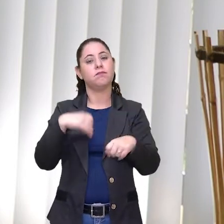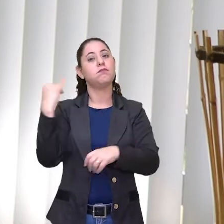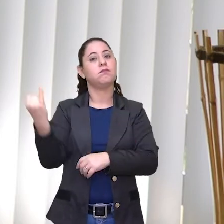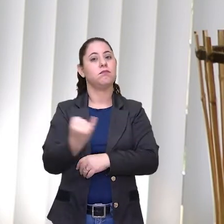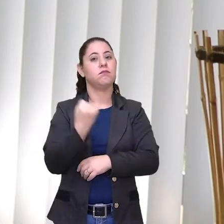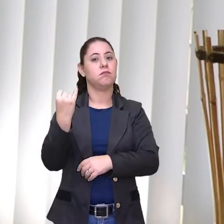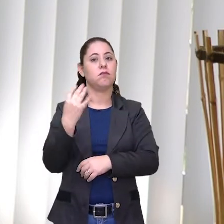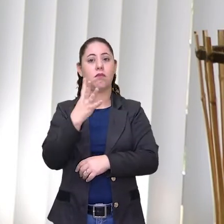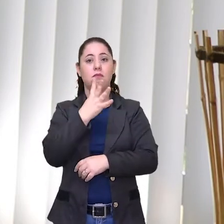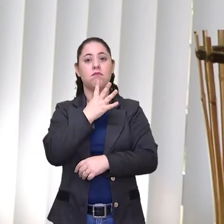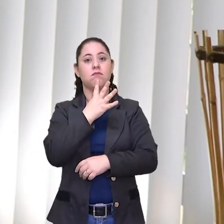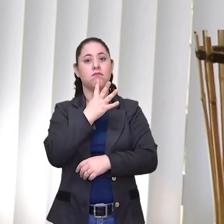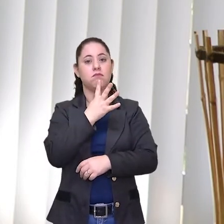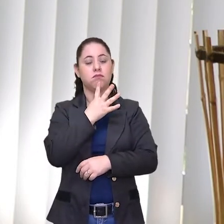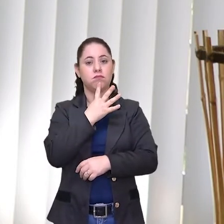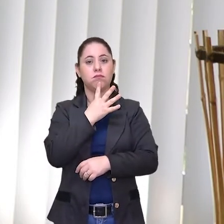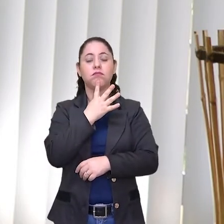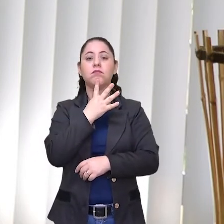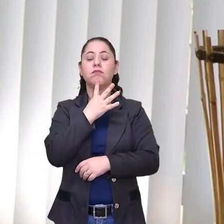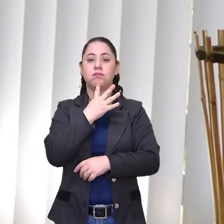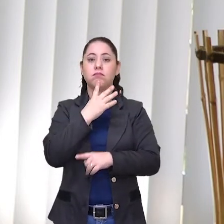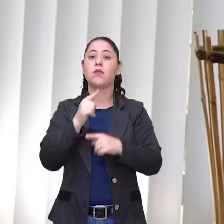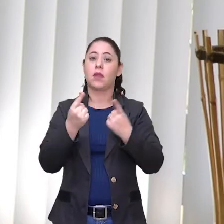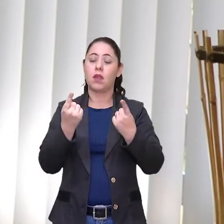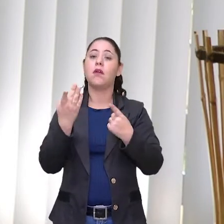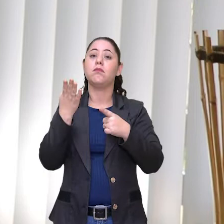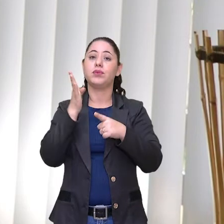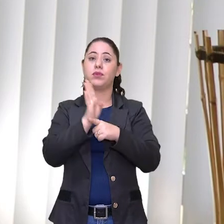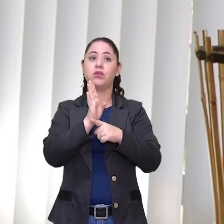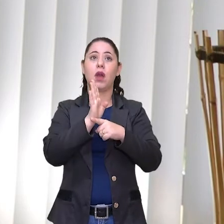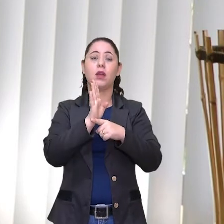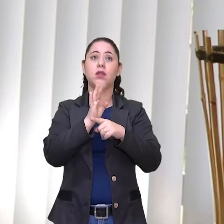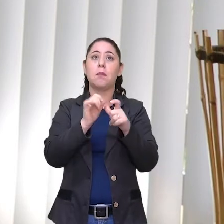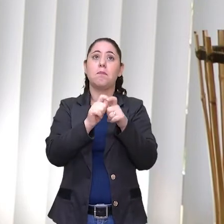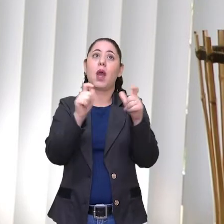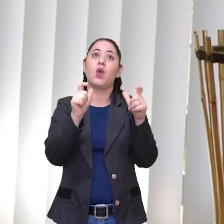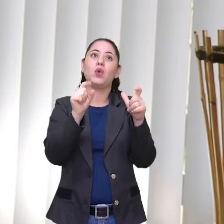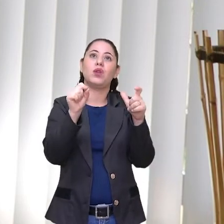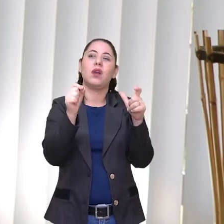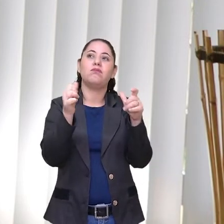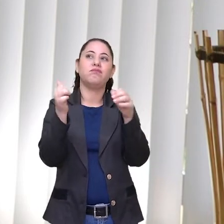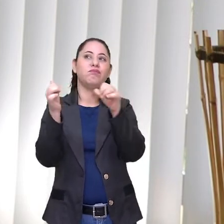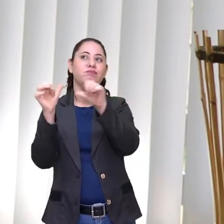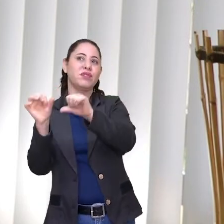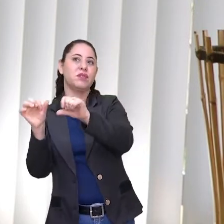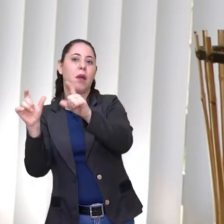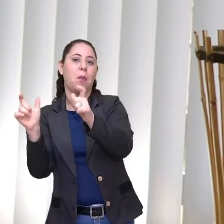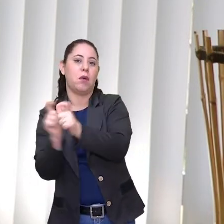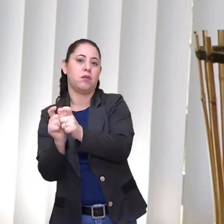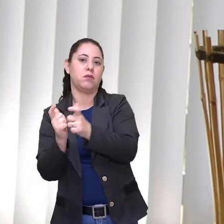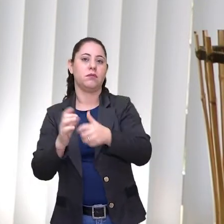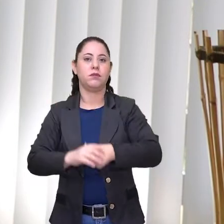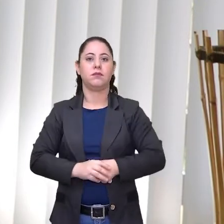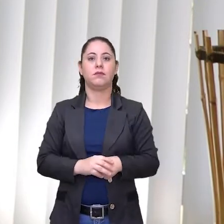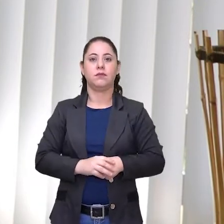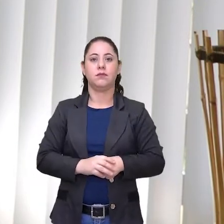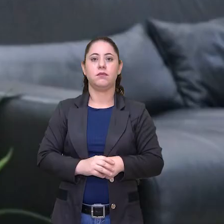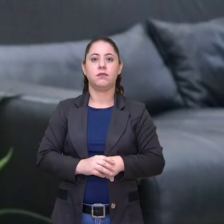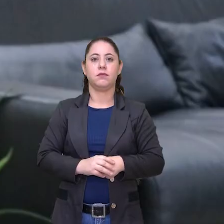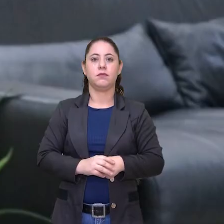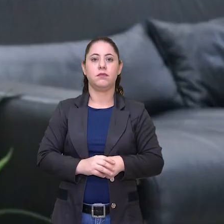advogado, por isso é importante algum conhecimento, mas as vantagens superam essas dificuldades. Com